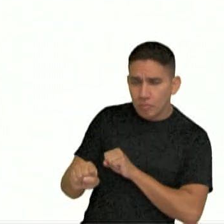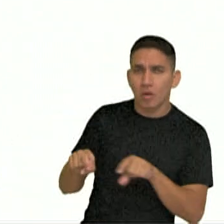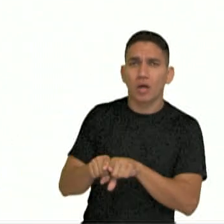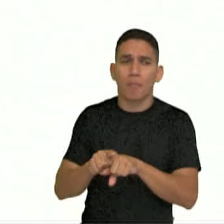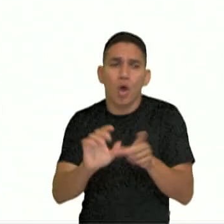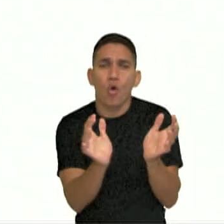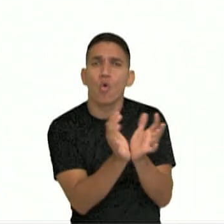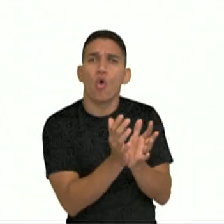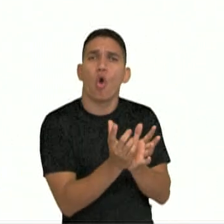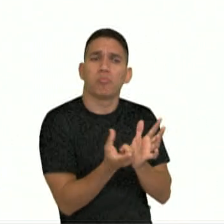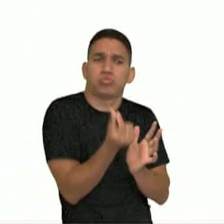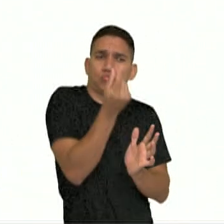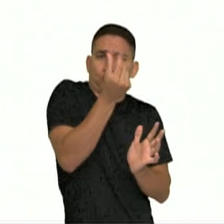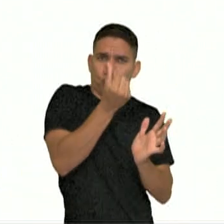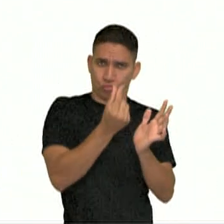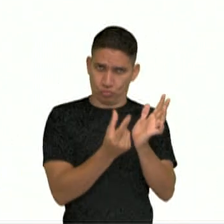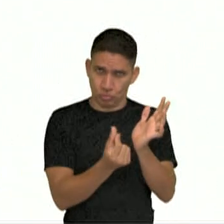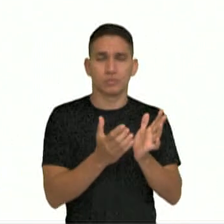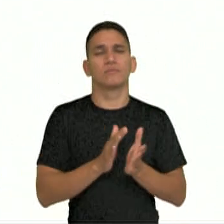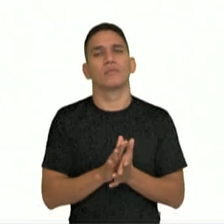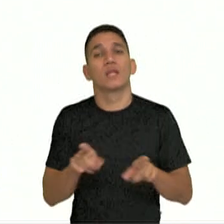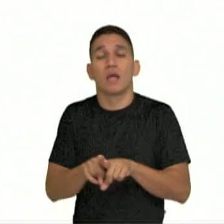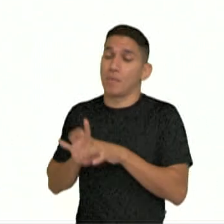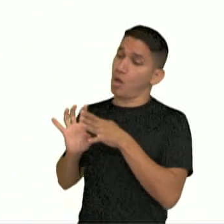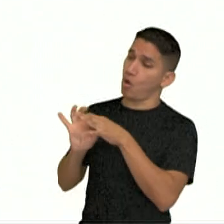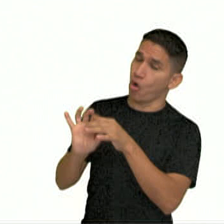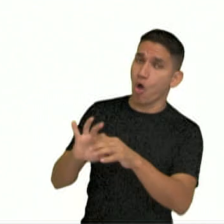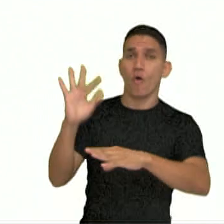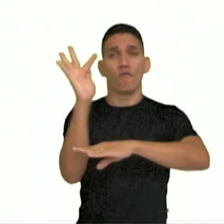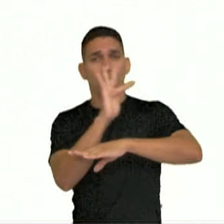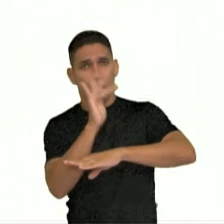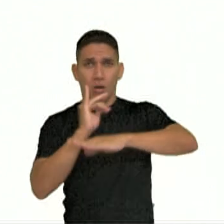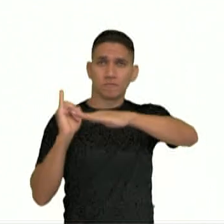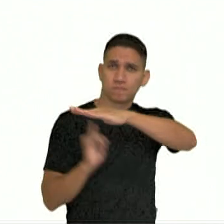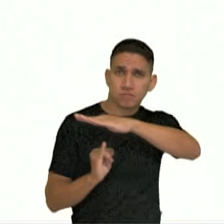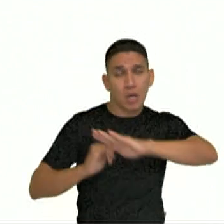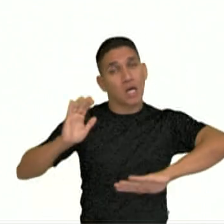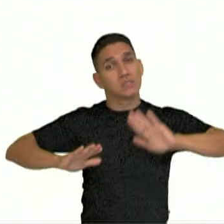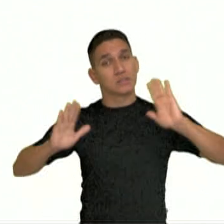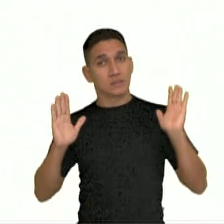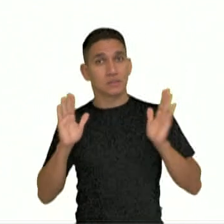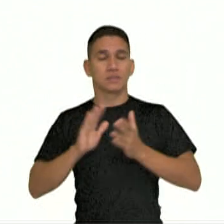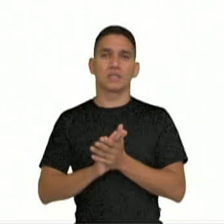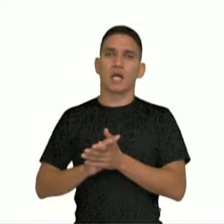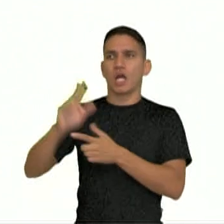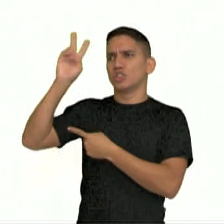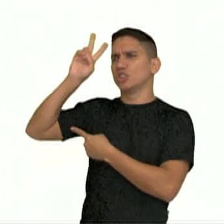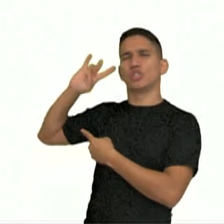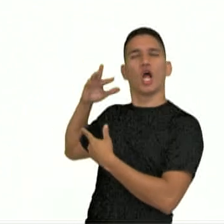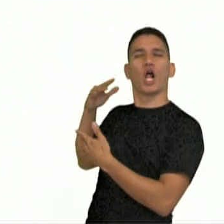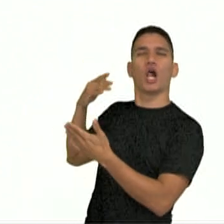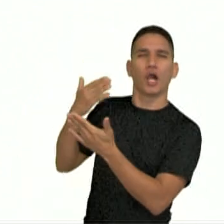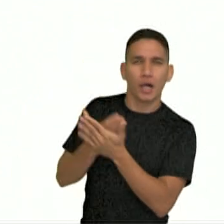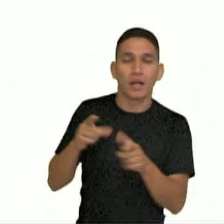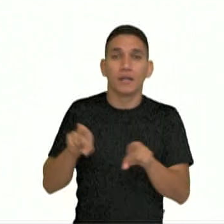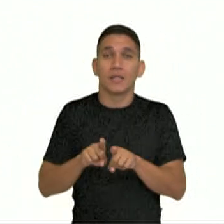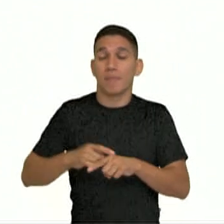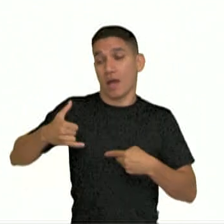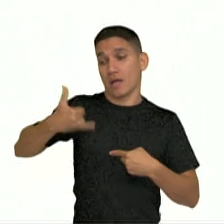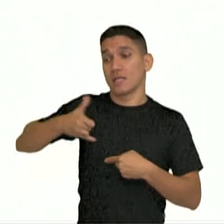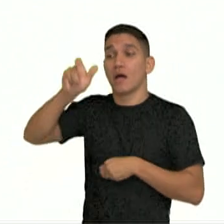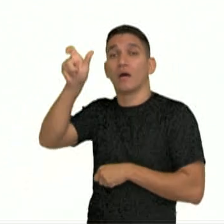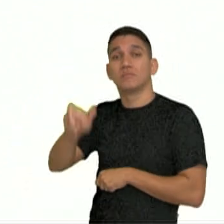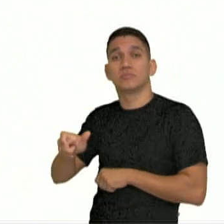etc. Contextuais, né, formal e informal, históricas, idade do